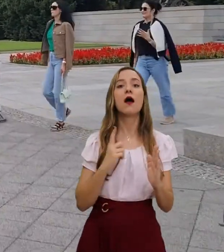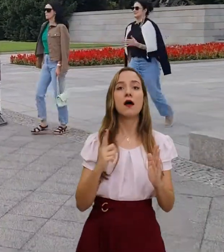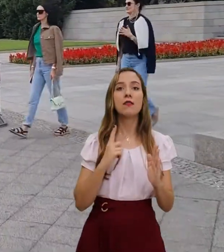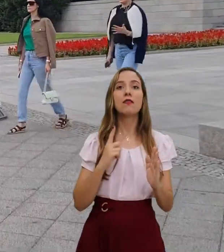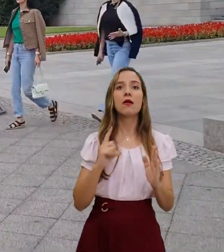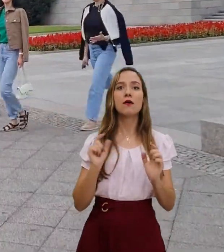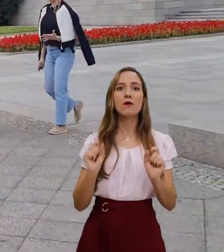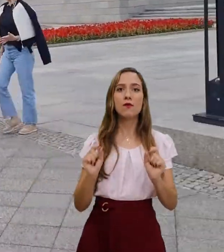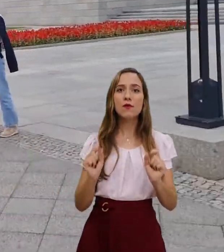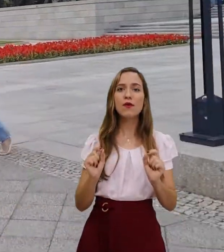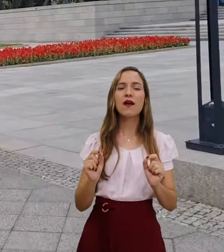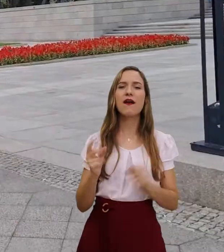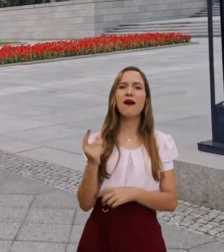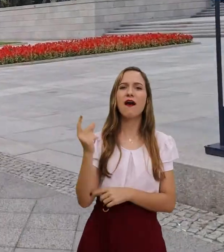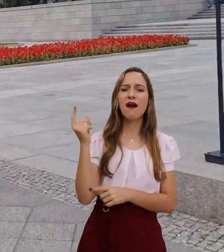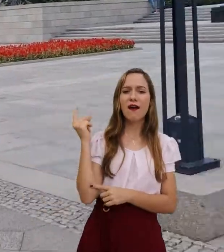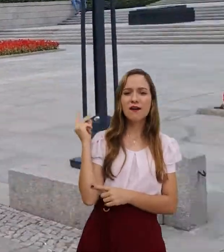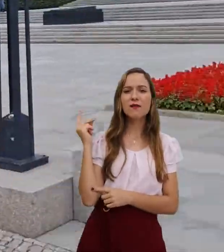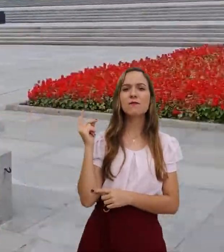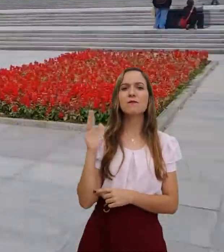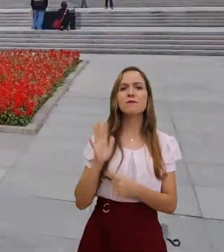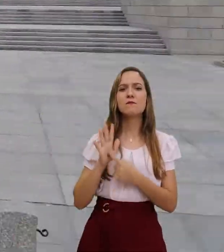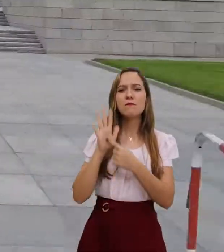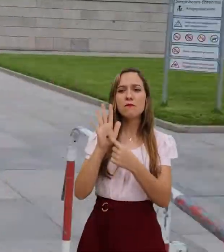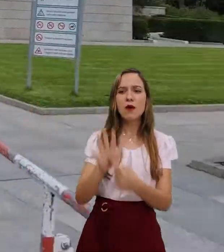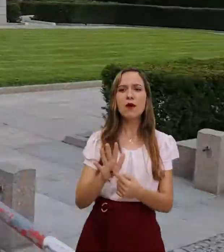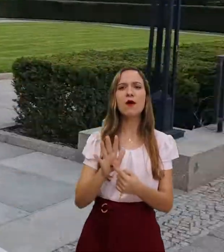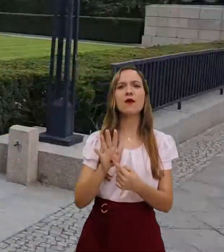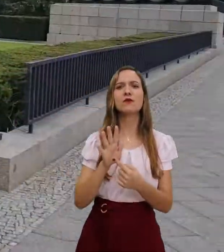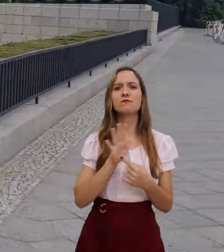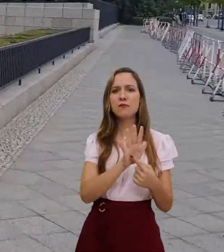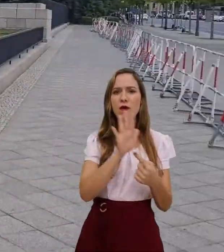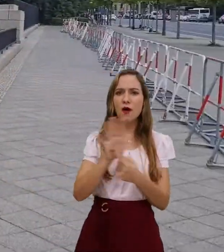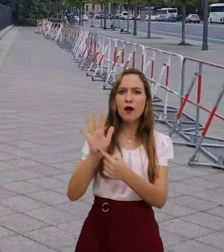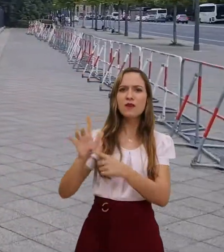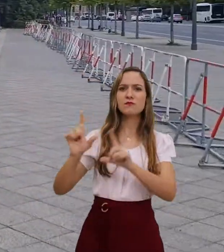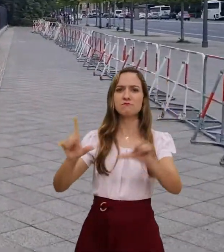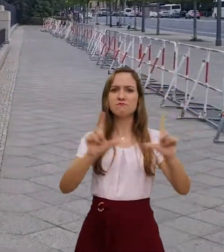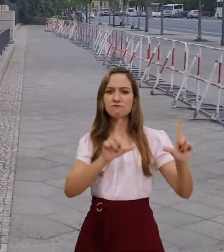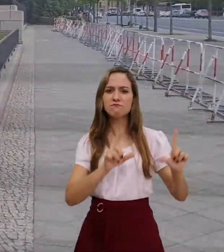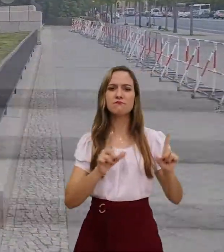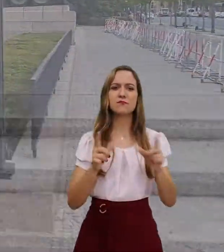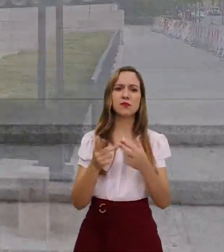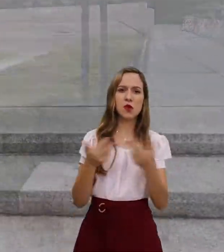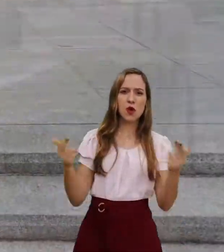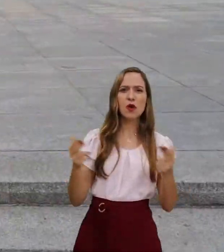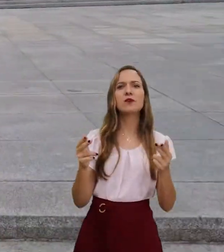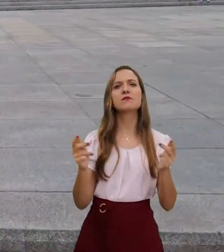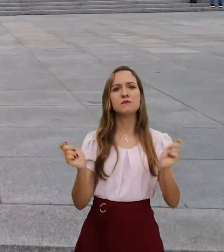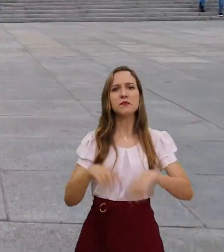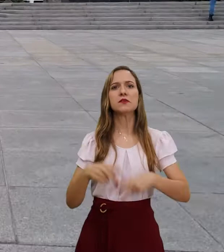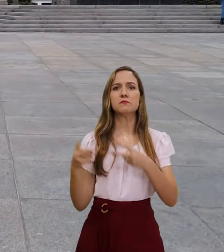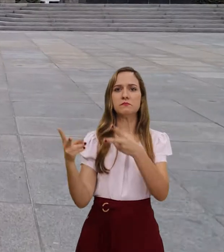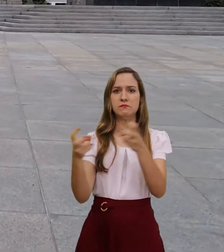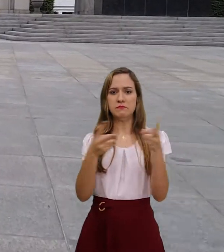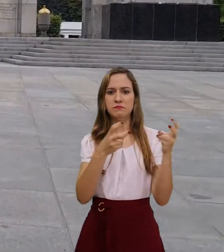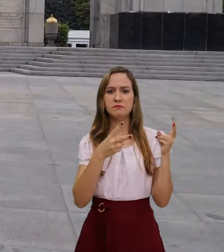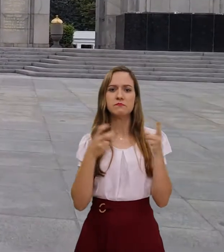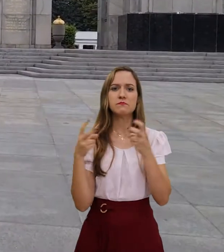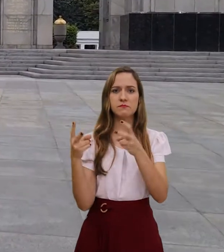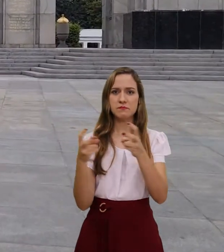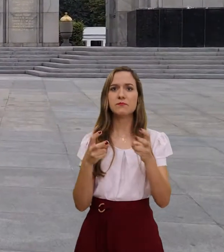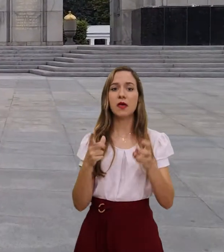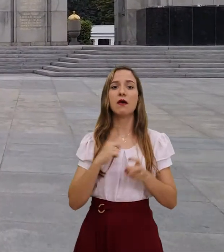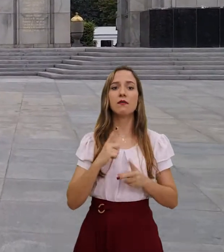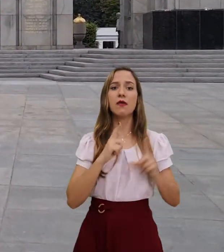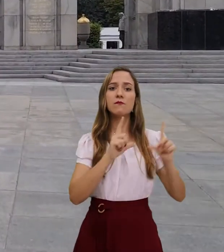antigos tanques de guerra usados na época, que servem aqui à disposição. Tem guardas de alias, ali um outro. Mas acredito que ali estão os nomes